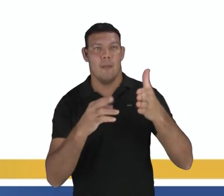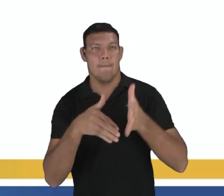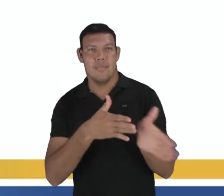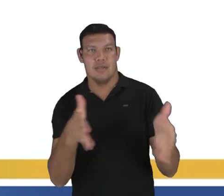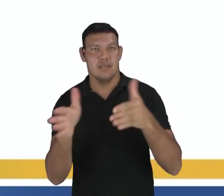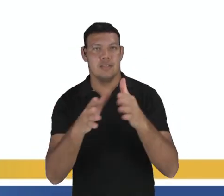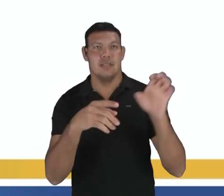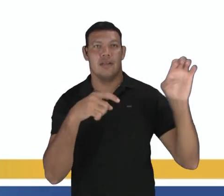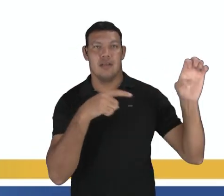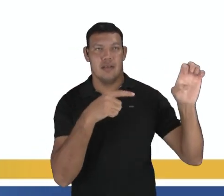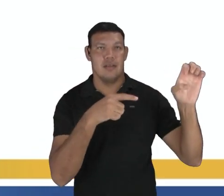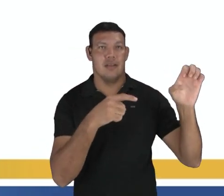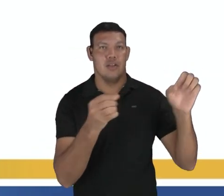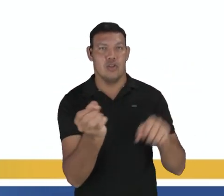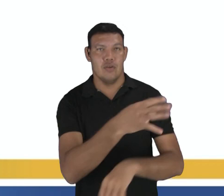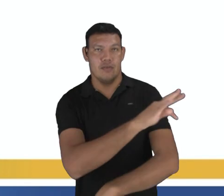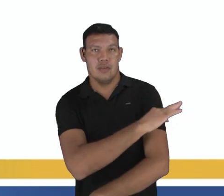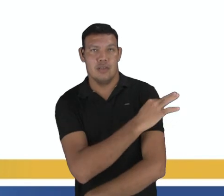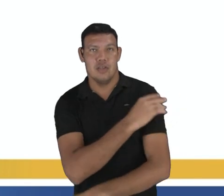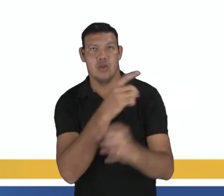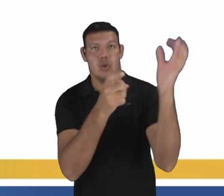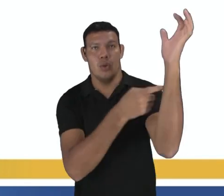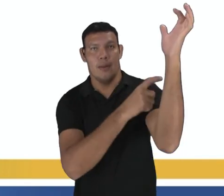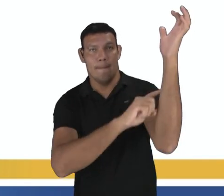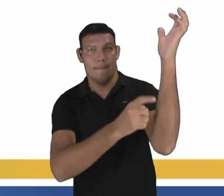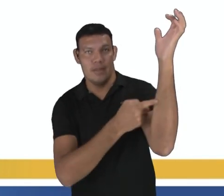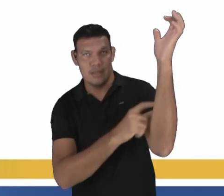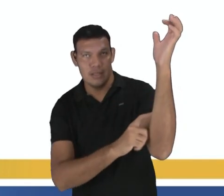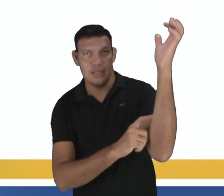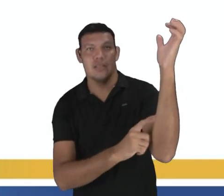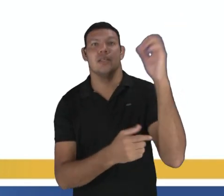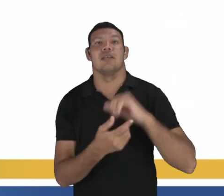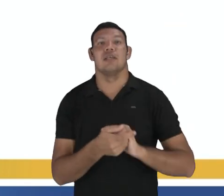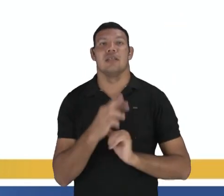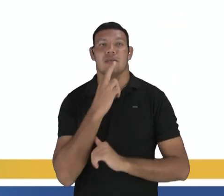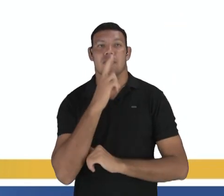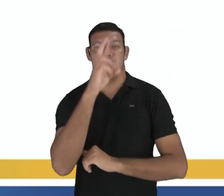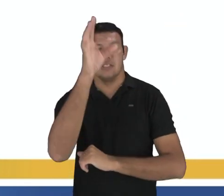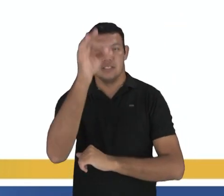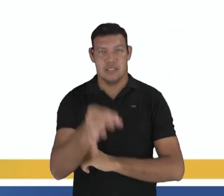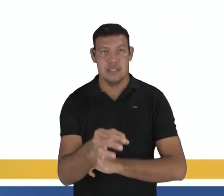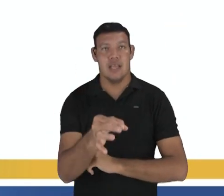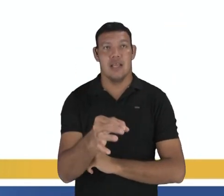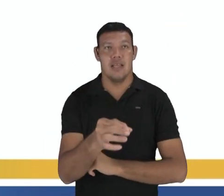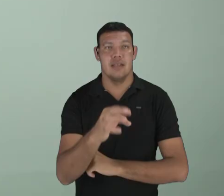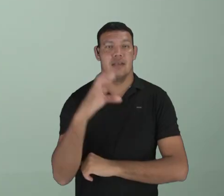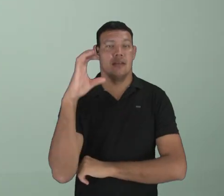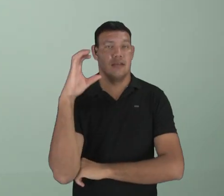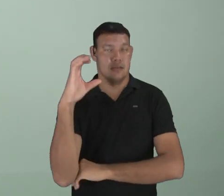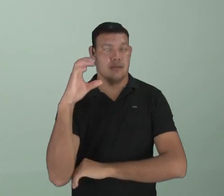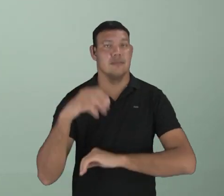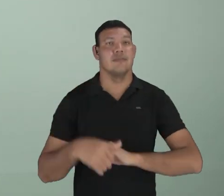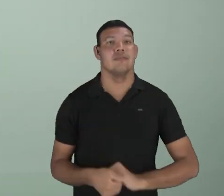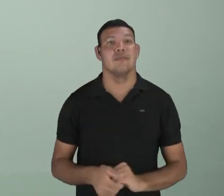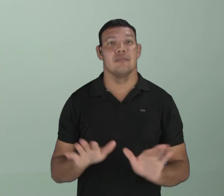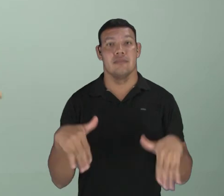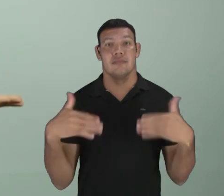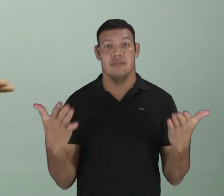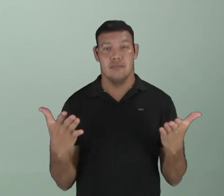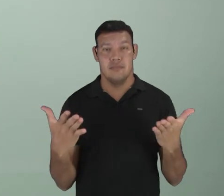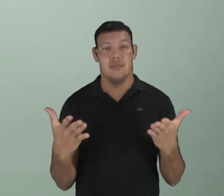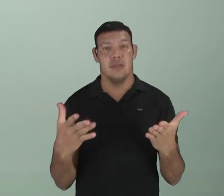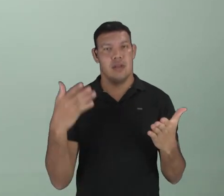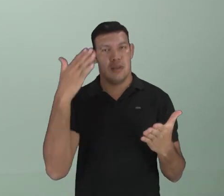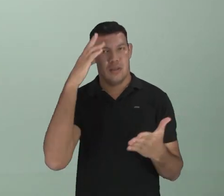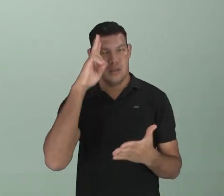Plantio racional de seringueiras, abertura de ferrovias e melhor qualificação da mão de obra, ok? Pessoal, não